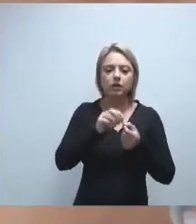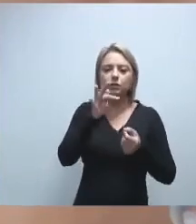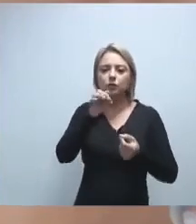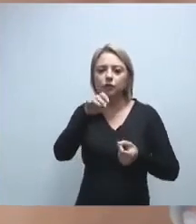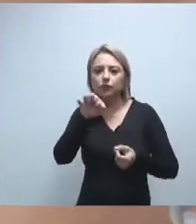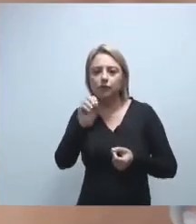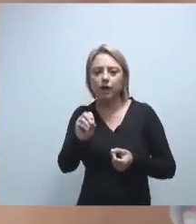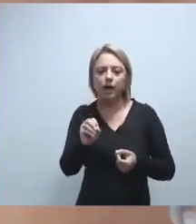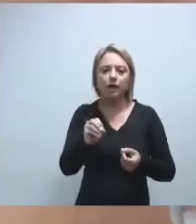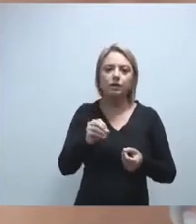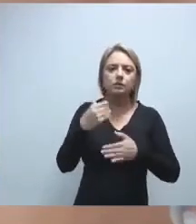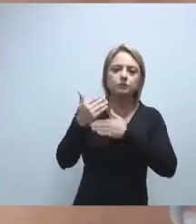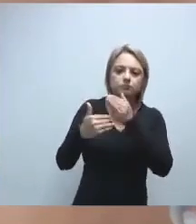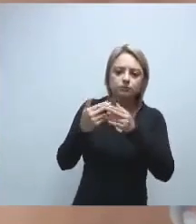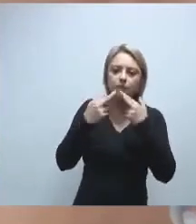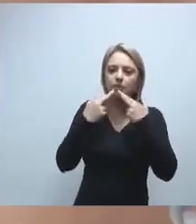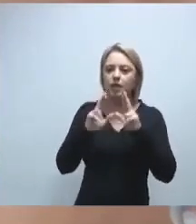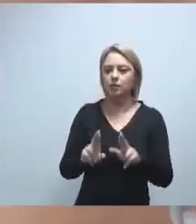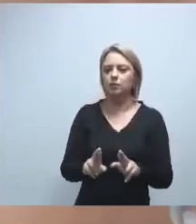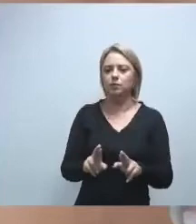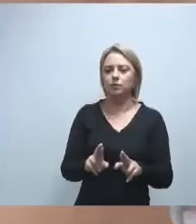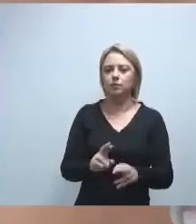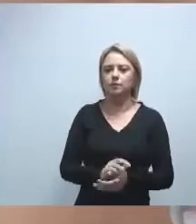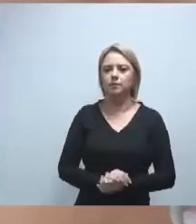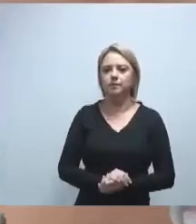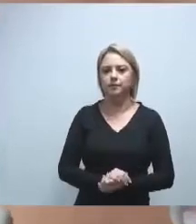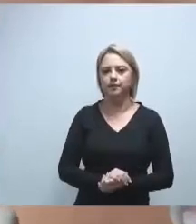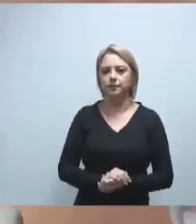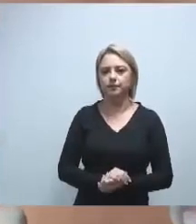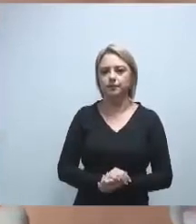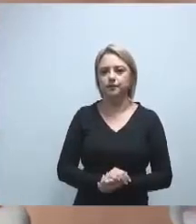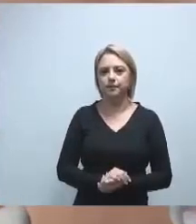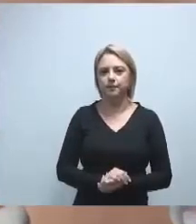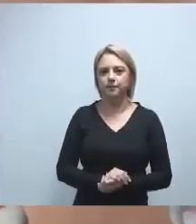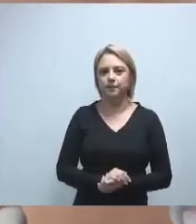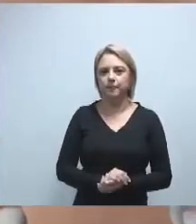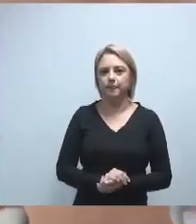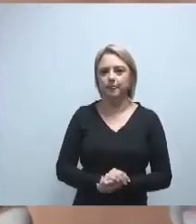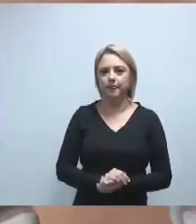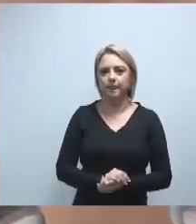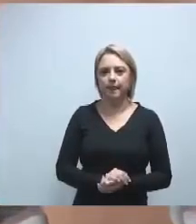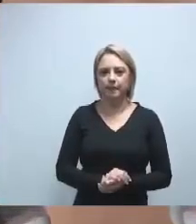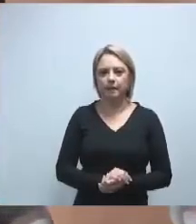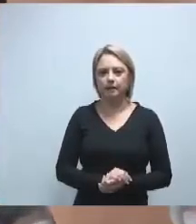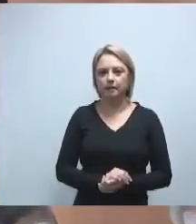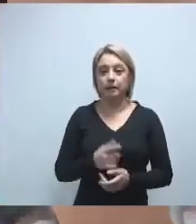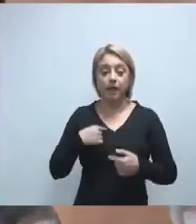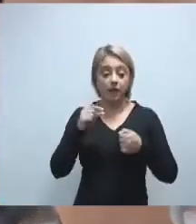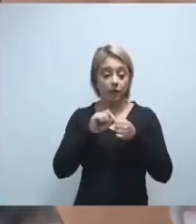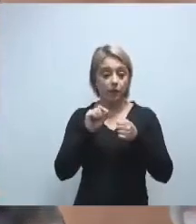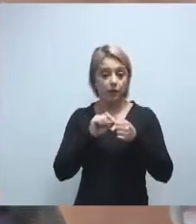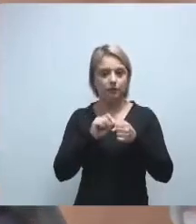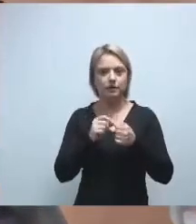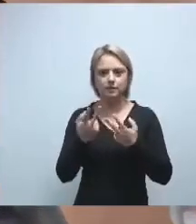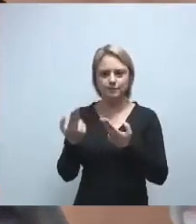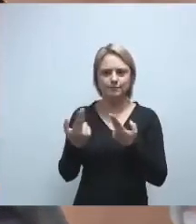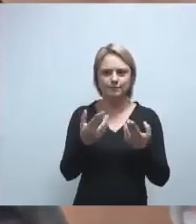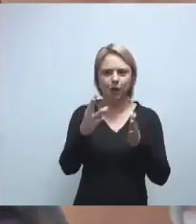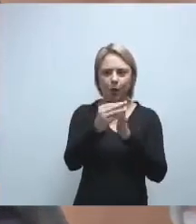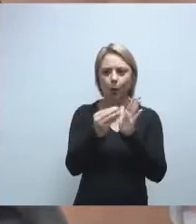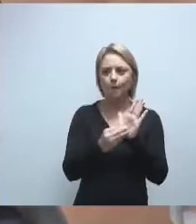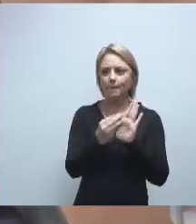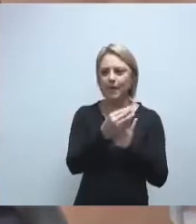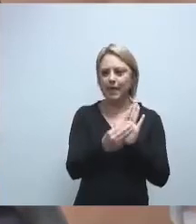pela procedência da denúncia senhora legal foi acionado e eu fiz isso